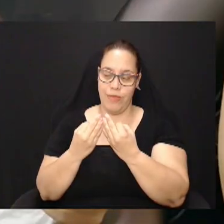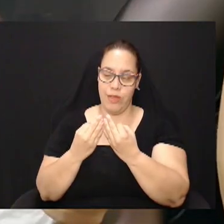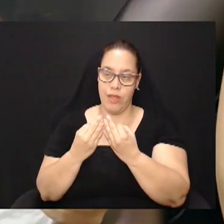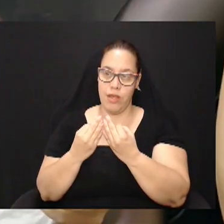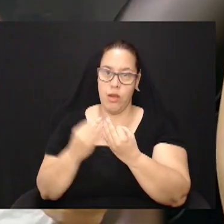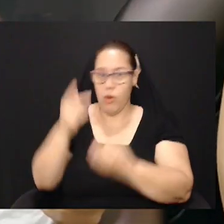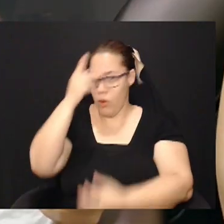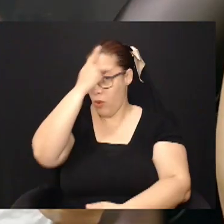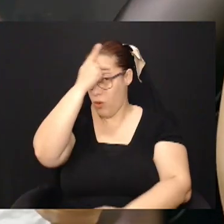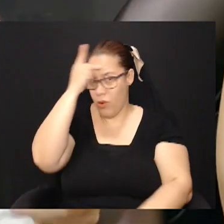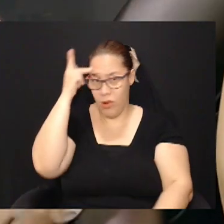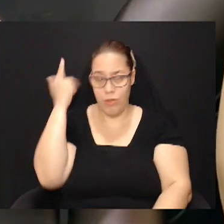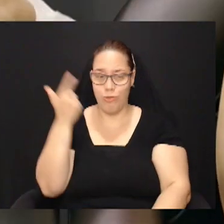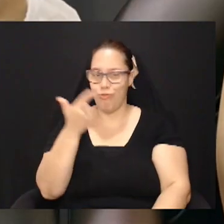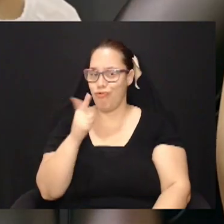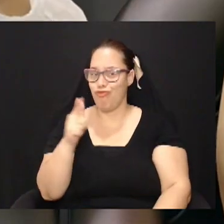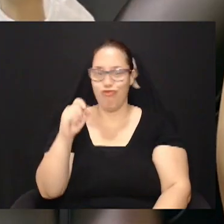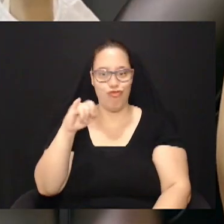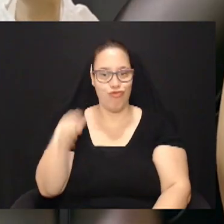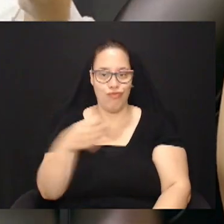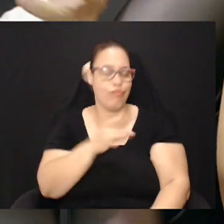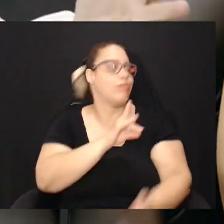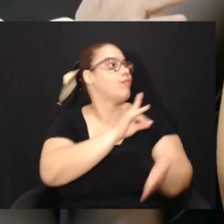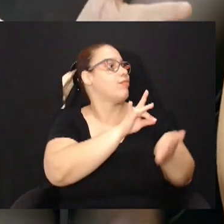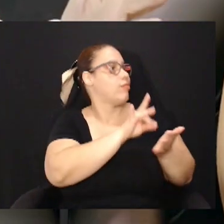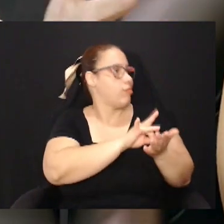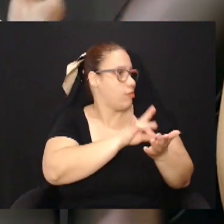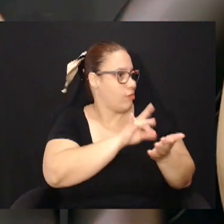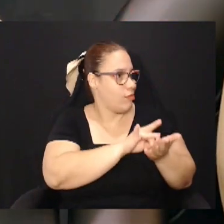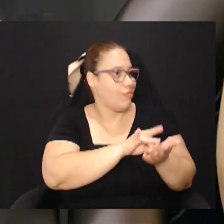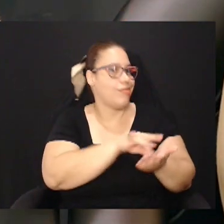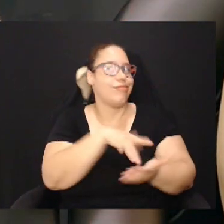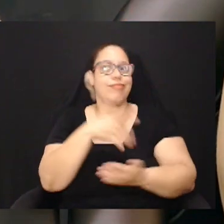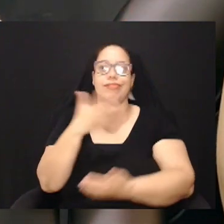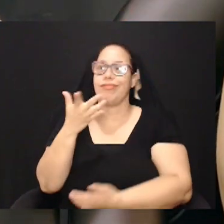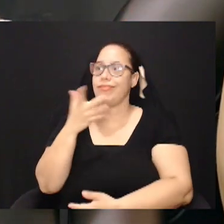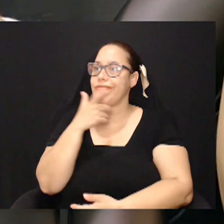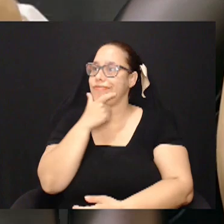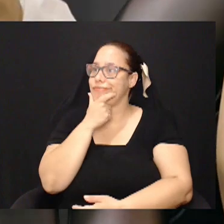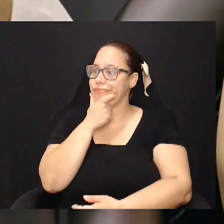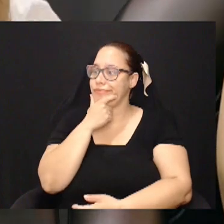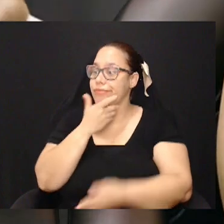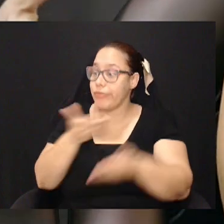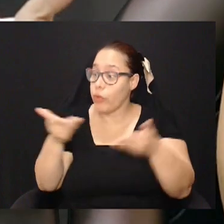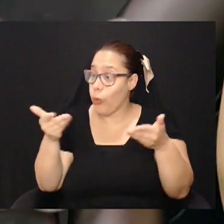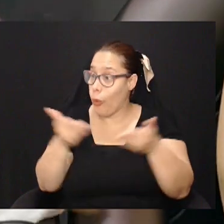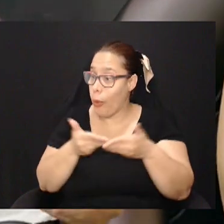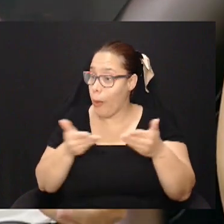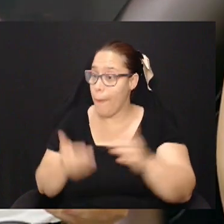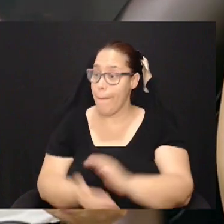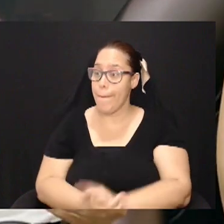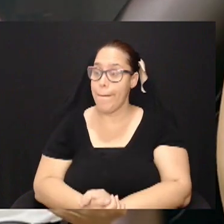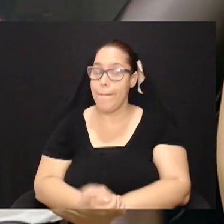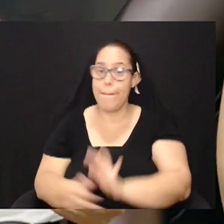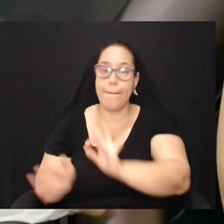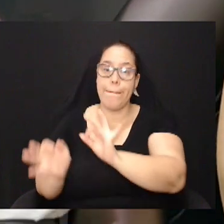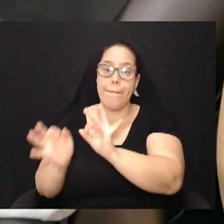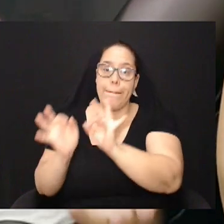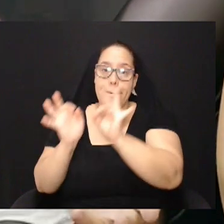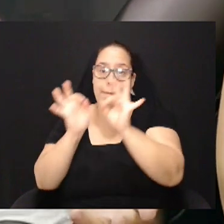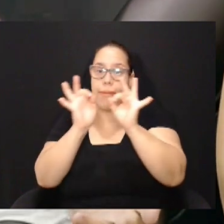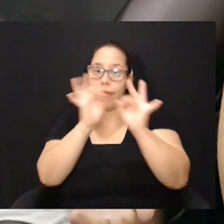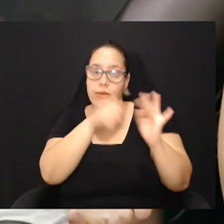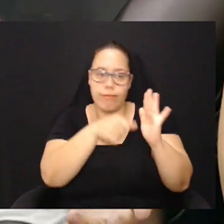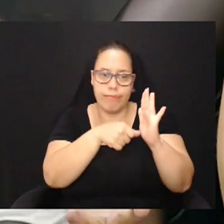essa oportunidade, né? Então, e que hoje, né, tá assistindo talvez pela primeira vez